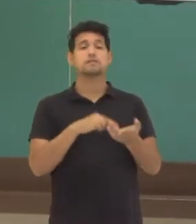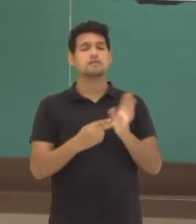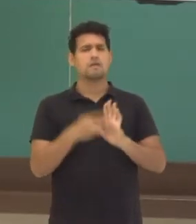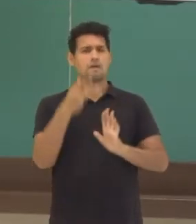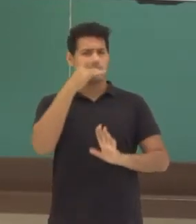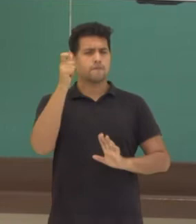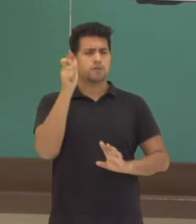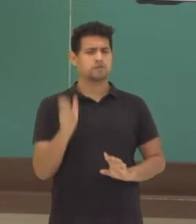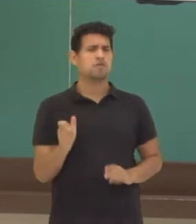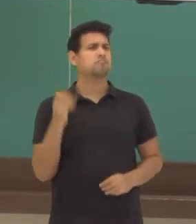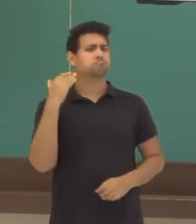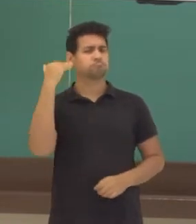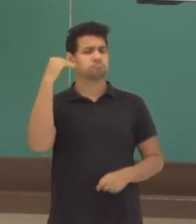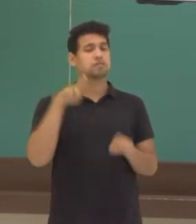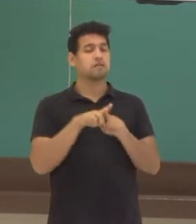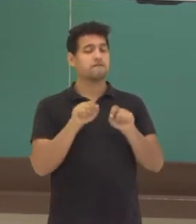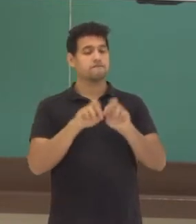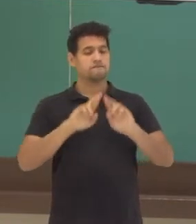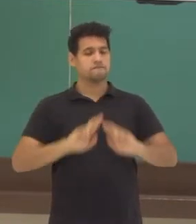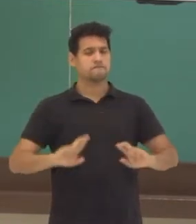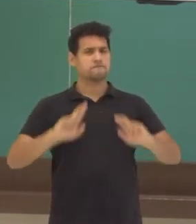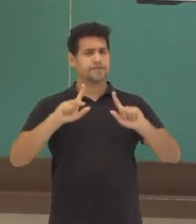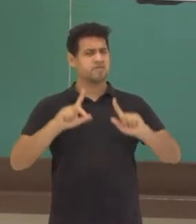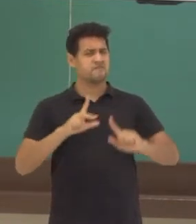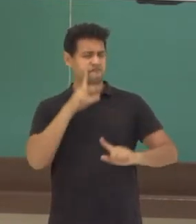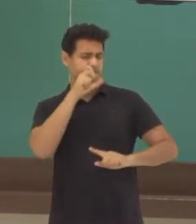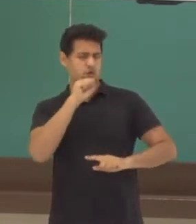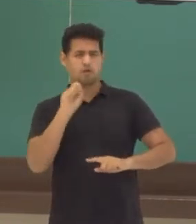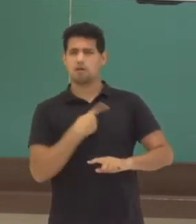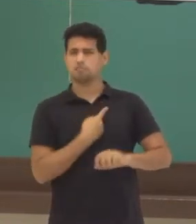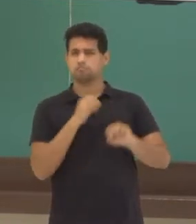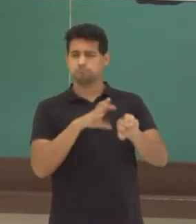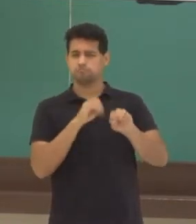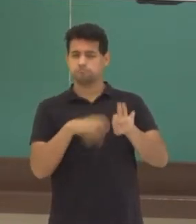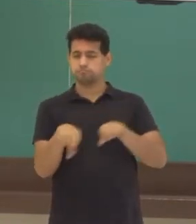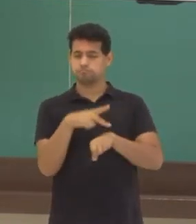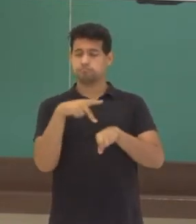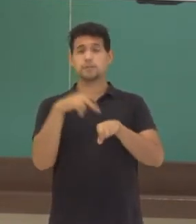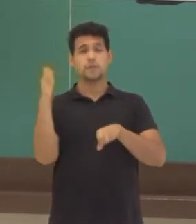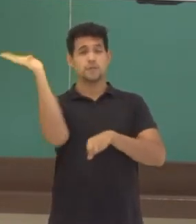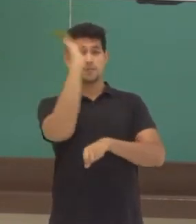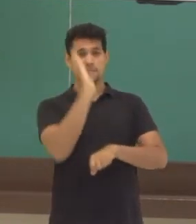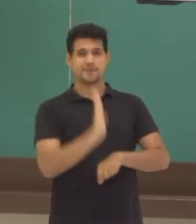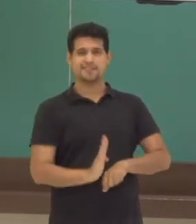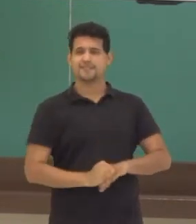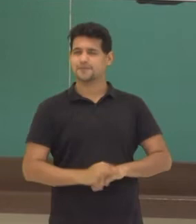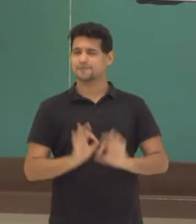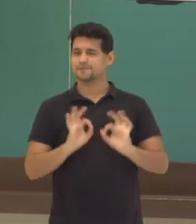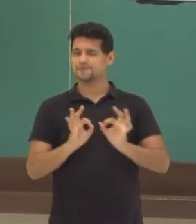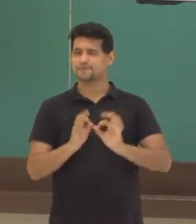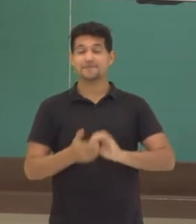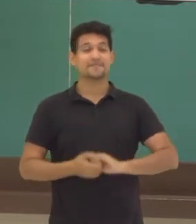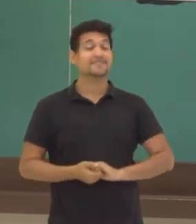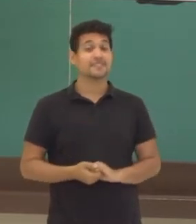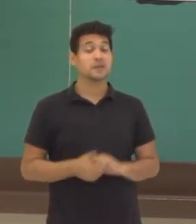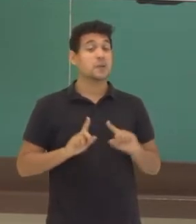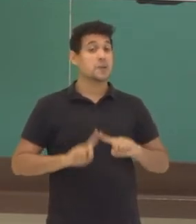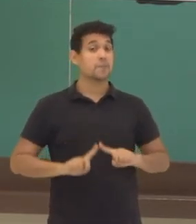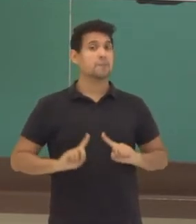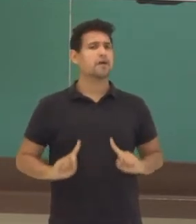personagem, uma pessoa que fez muito pela educação aí do nosso país, né, do nosso Brasil, certo?